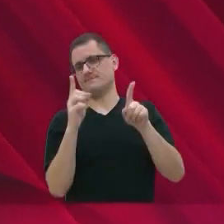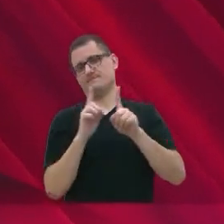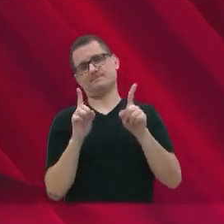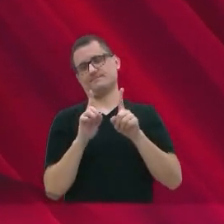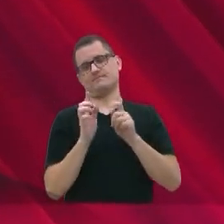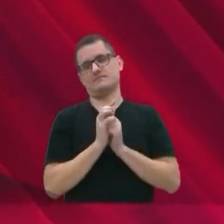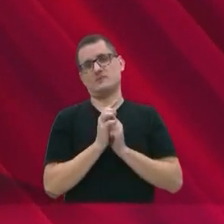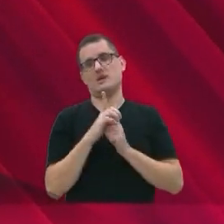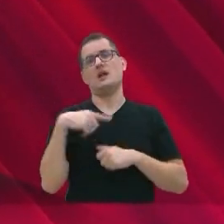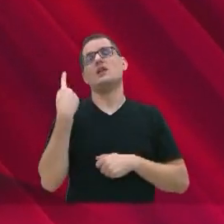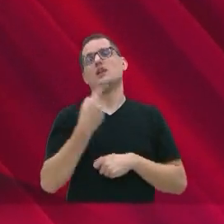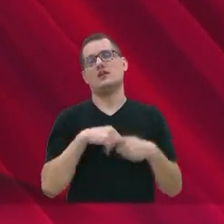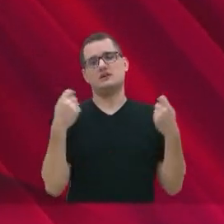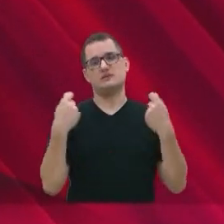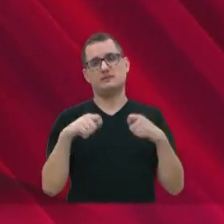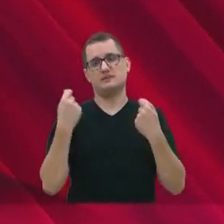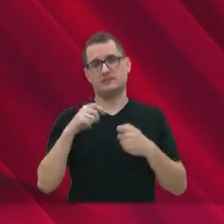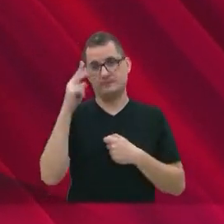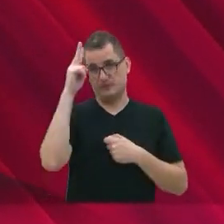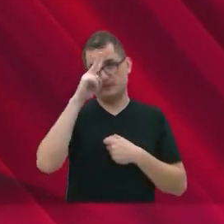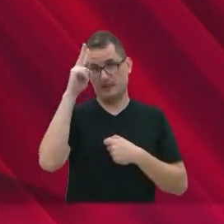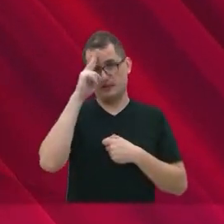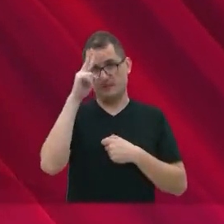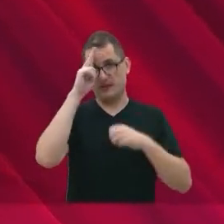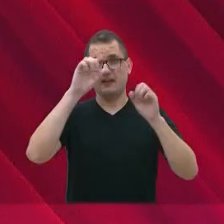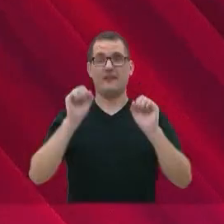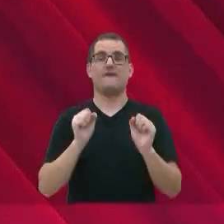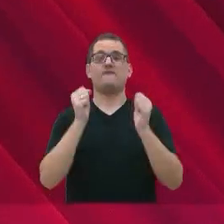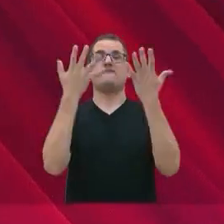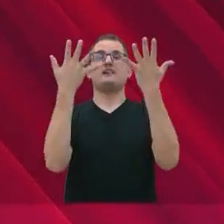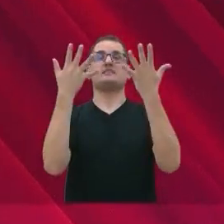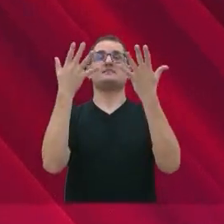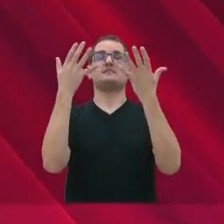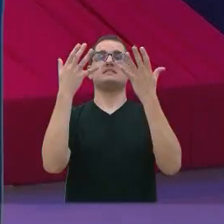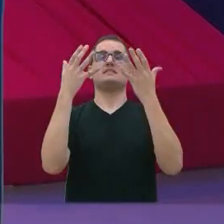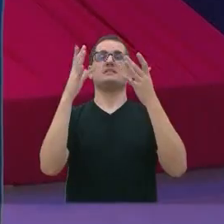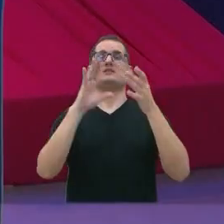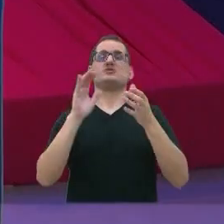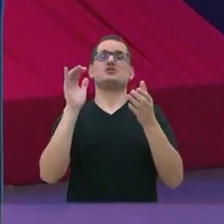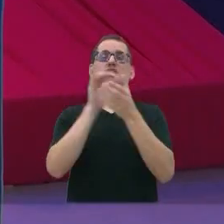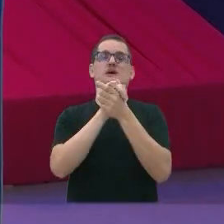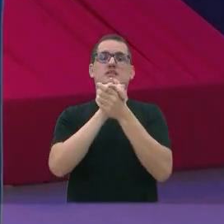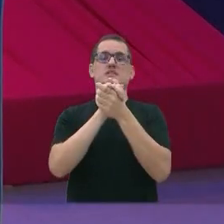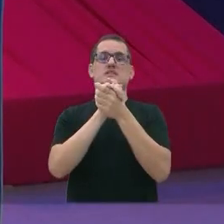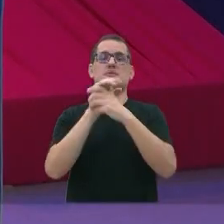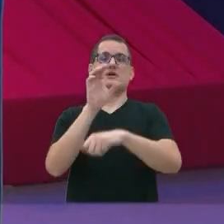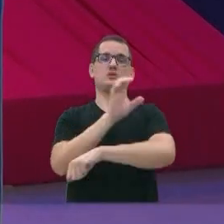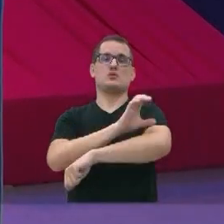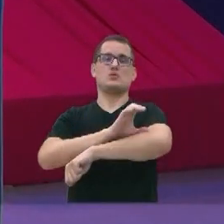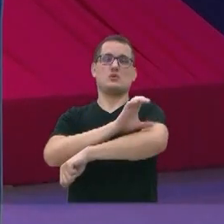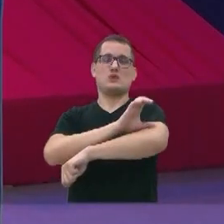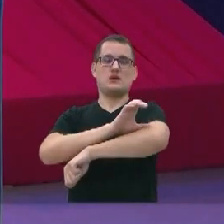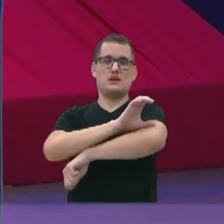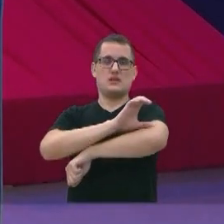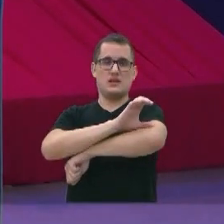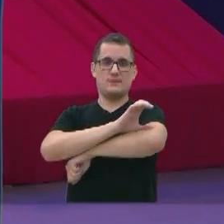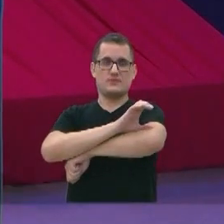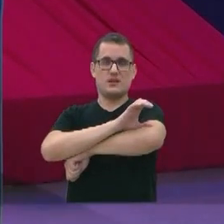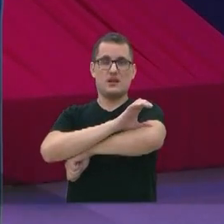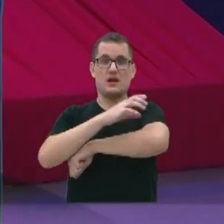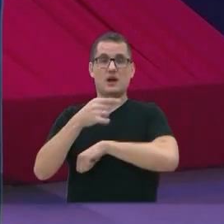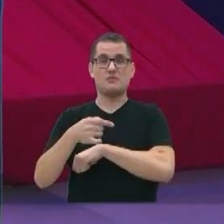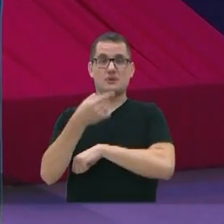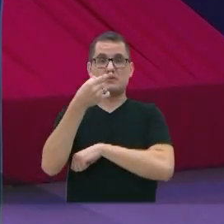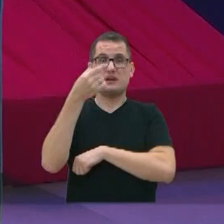Façamos memória das bodas de Caná, os primeiros sinais, ou o primeiro sinal